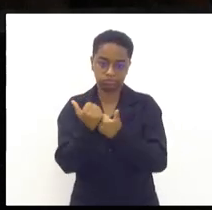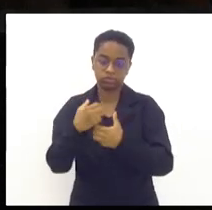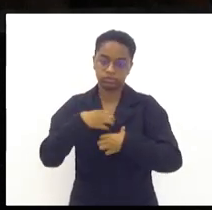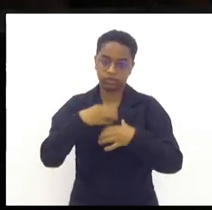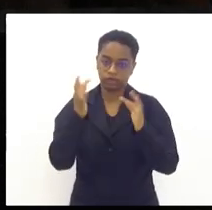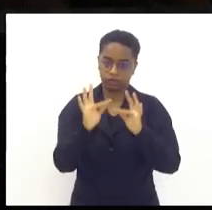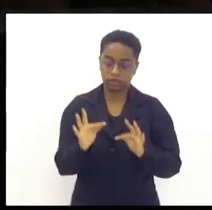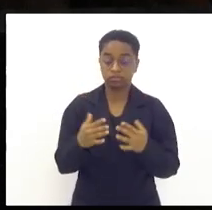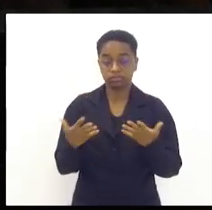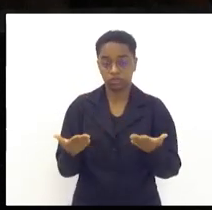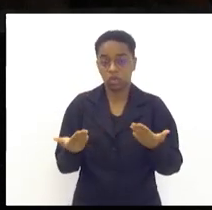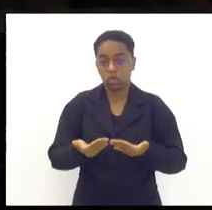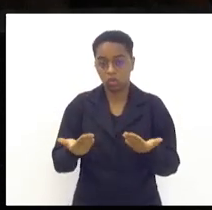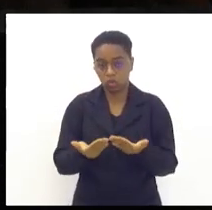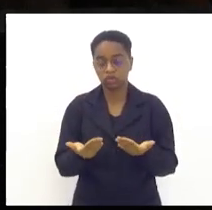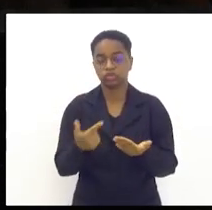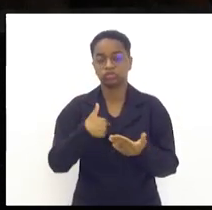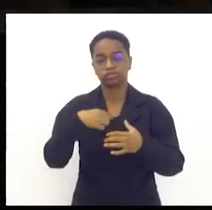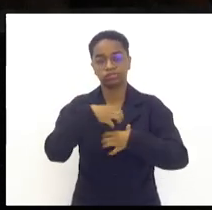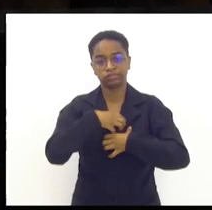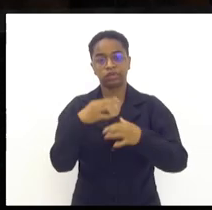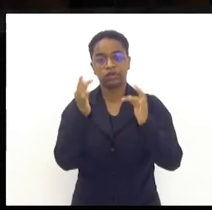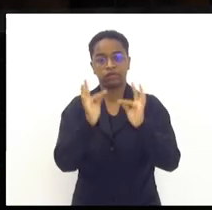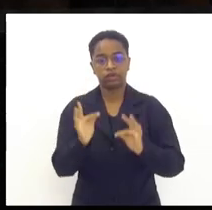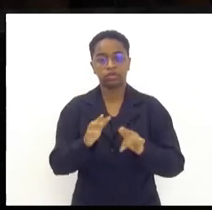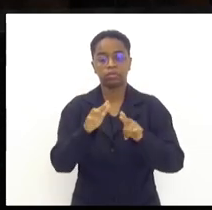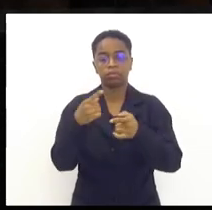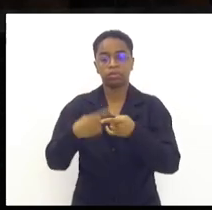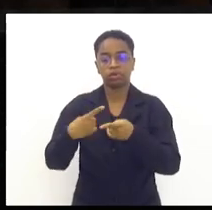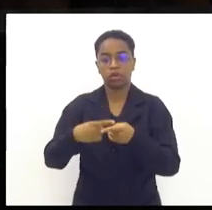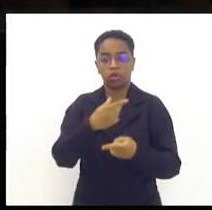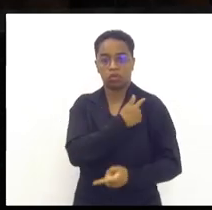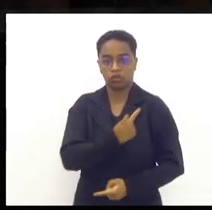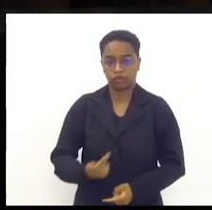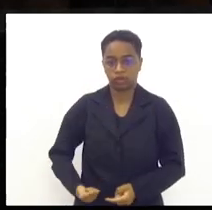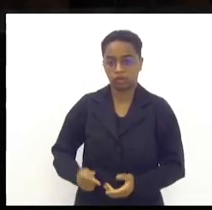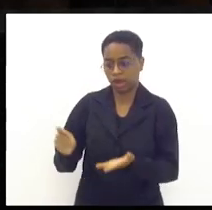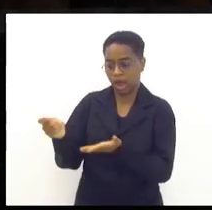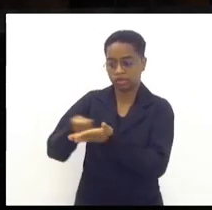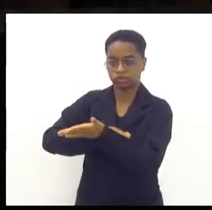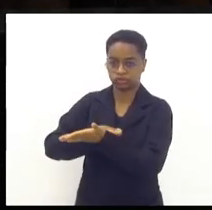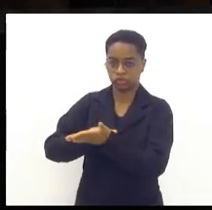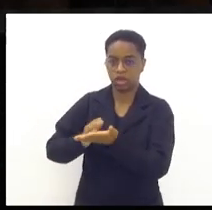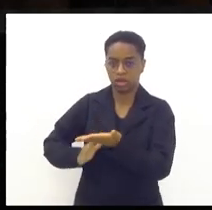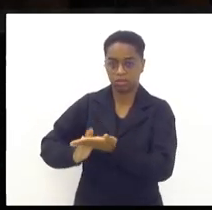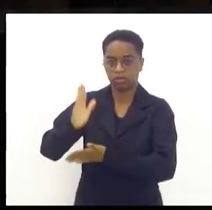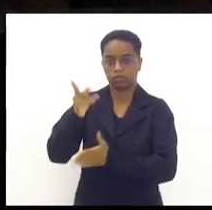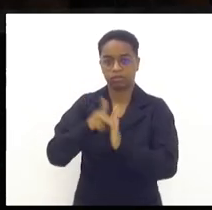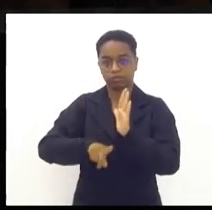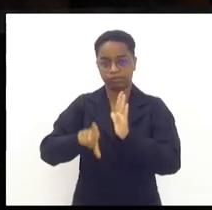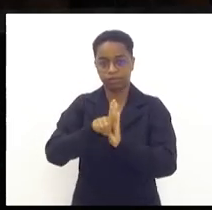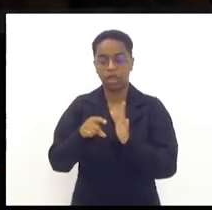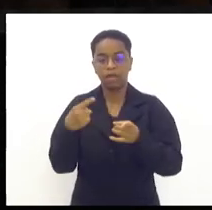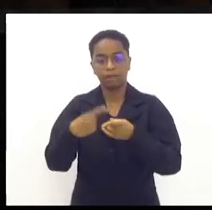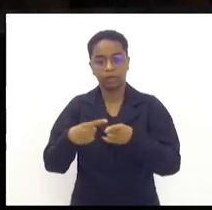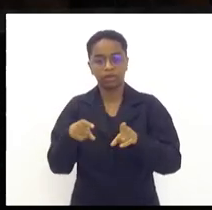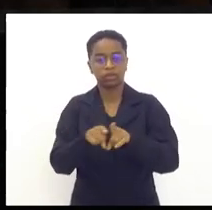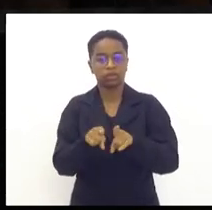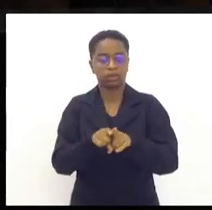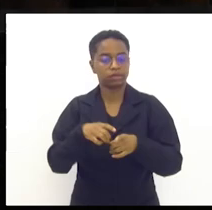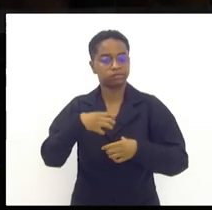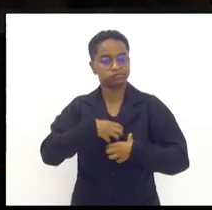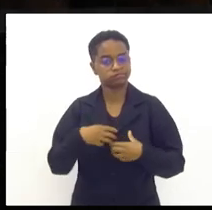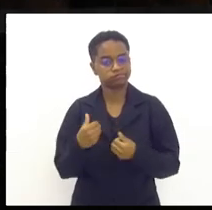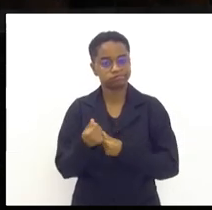dia de hoje quanto à sanção do governador, que teve a sensibilidade também